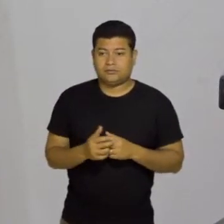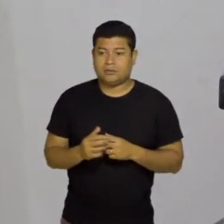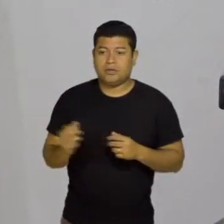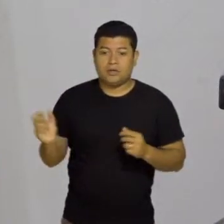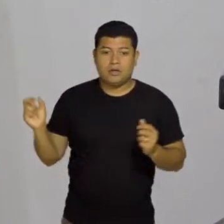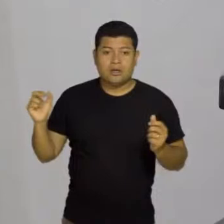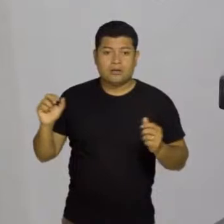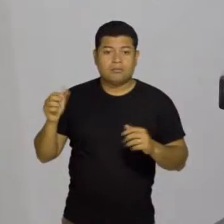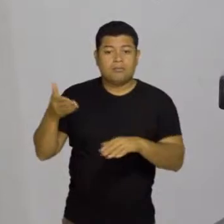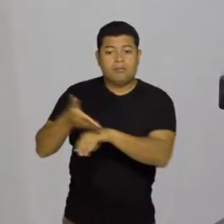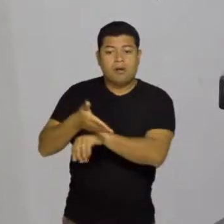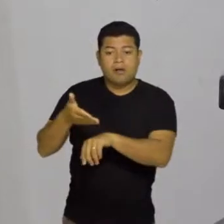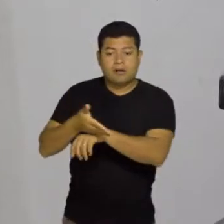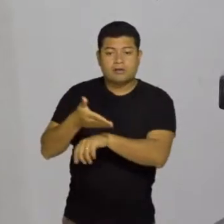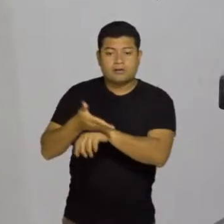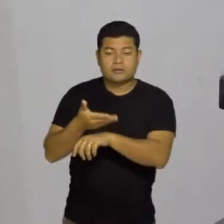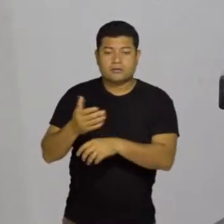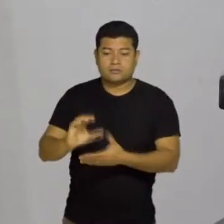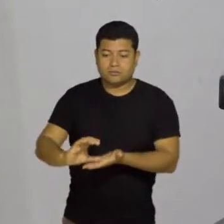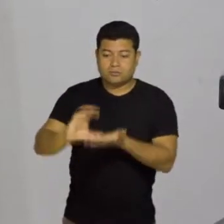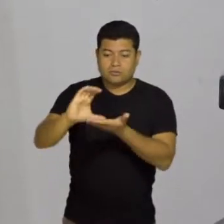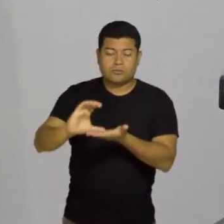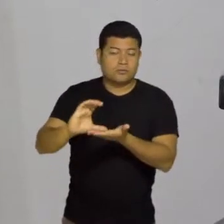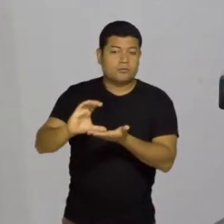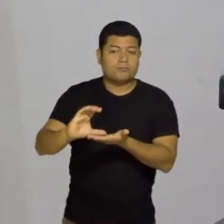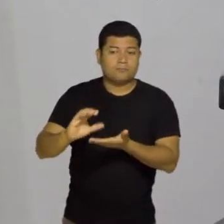área empresarial e da área da educação.